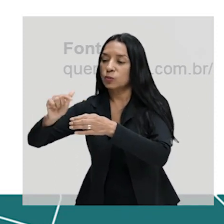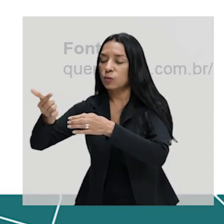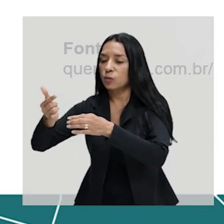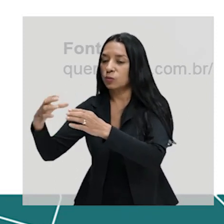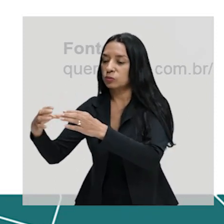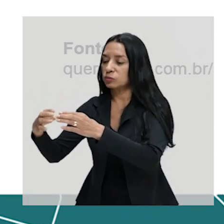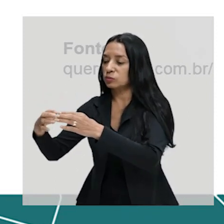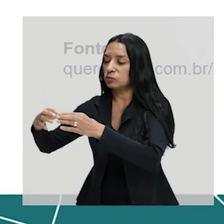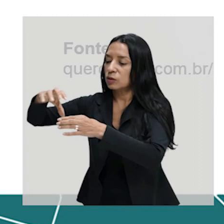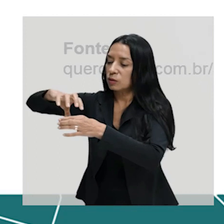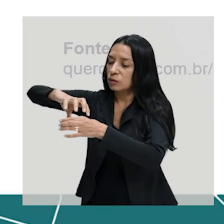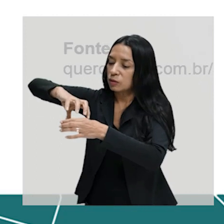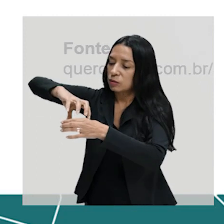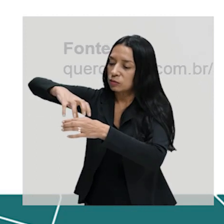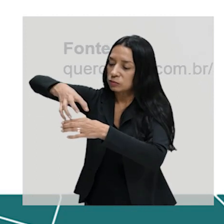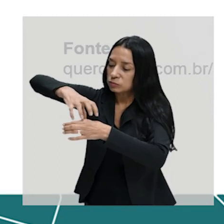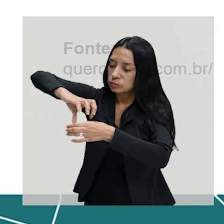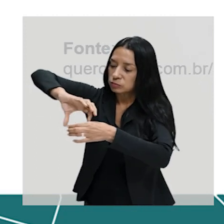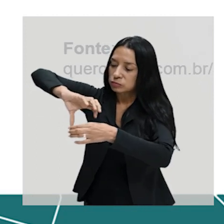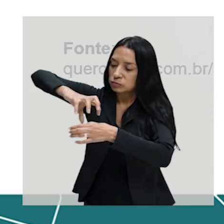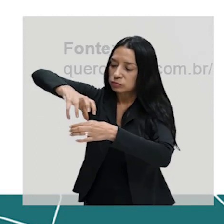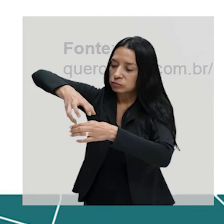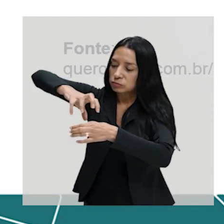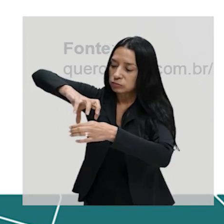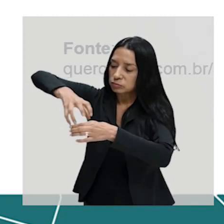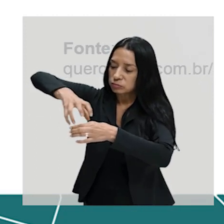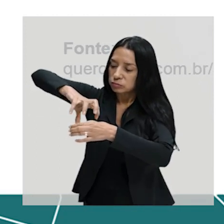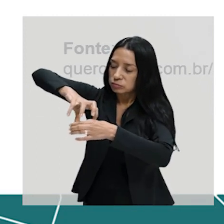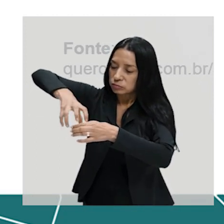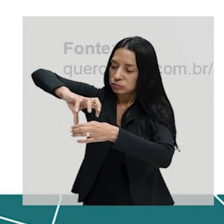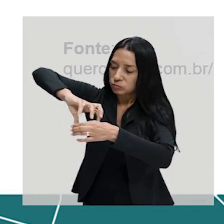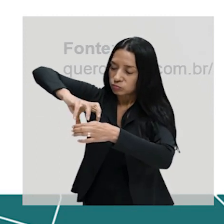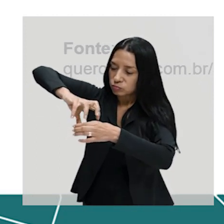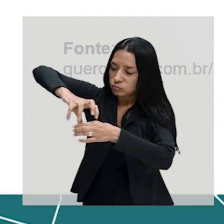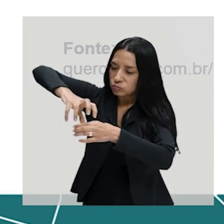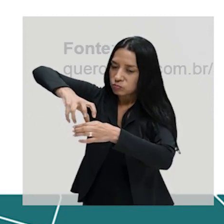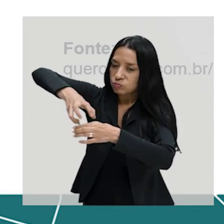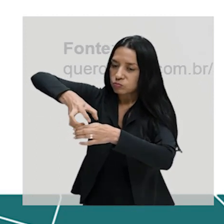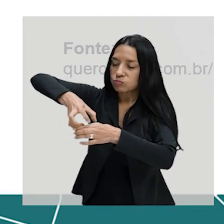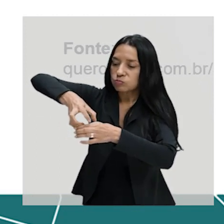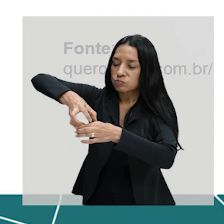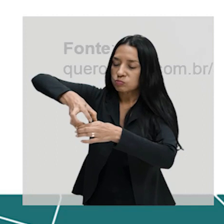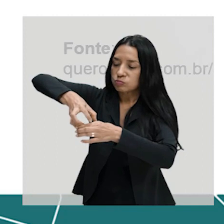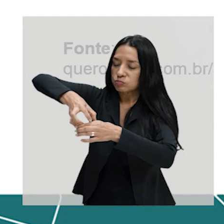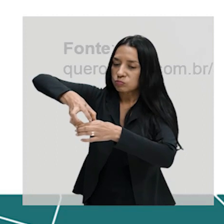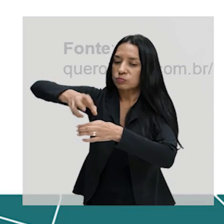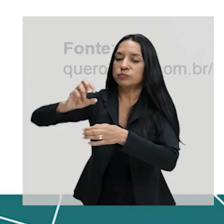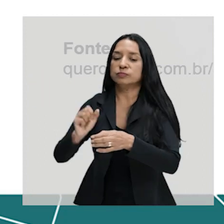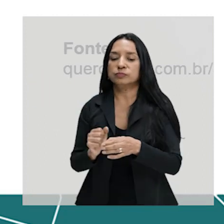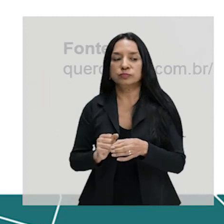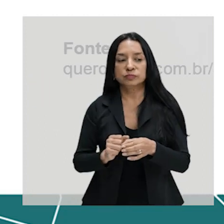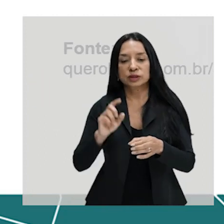outros frascos ele fechou hermeticamente ou seja ele lacrou totalmente